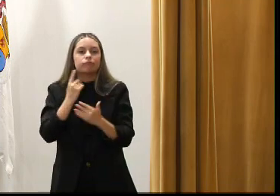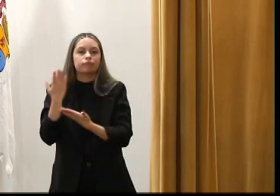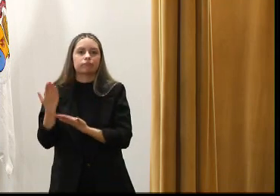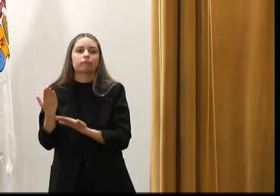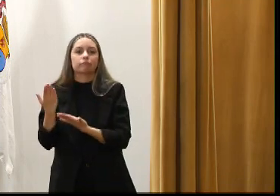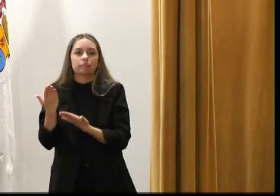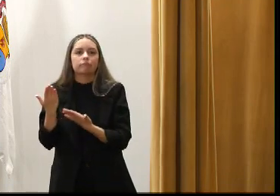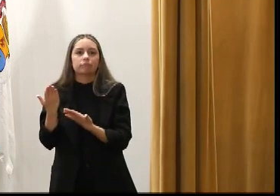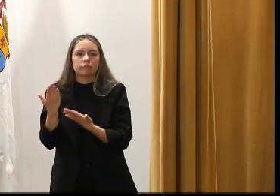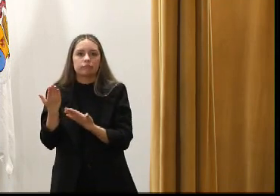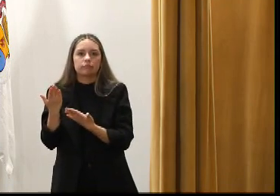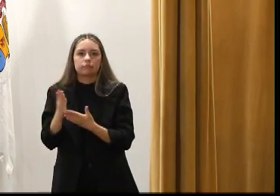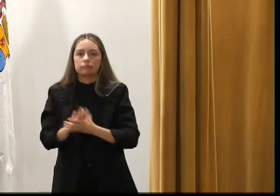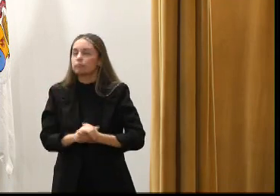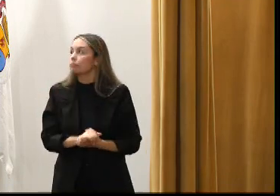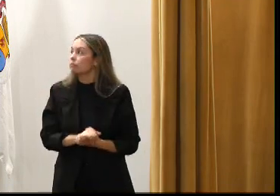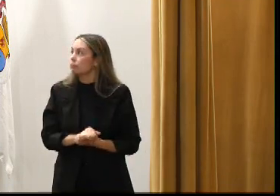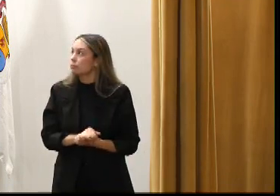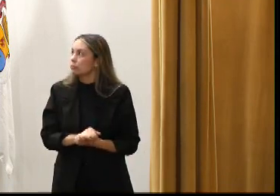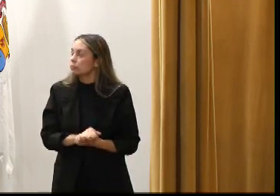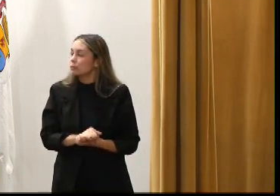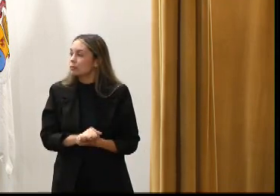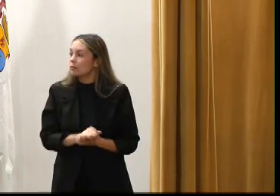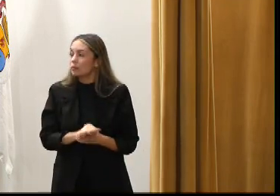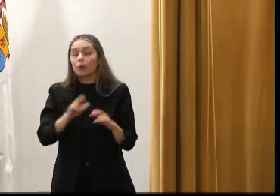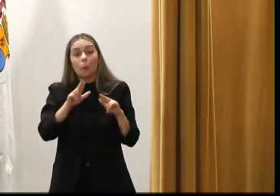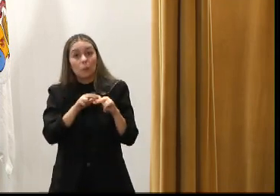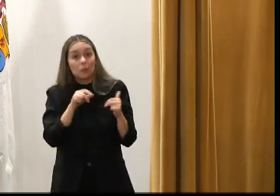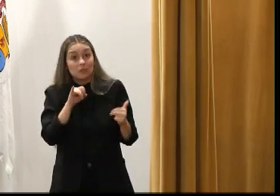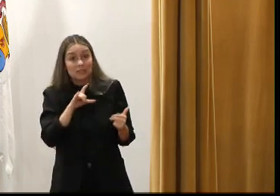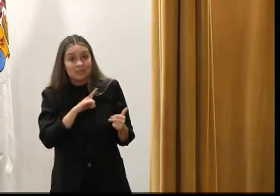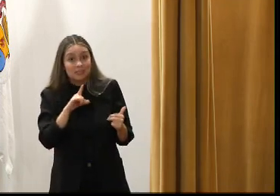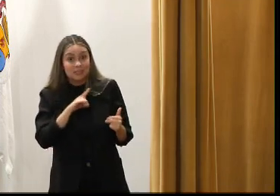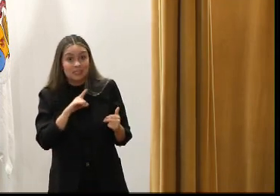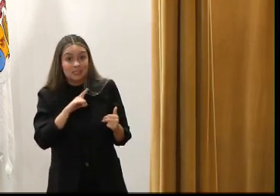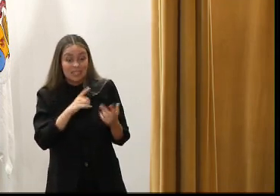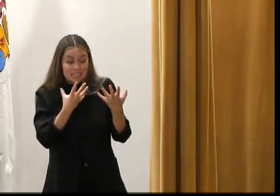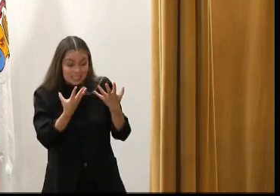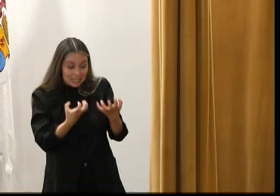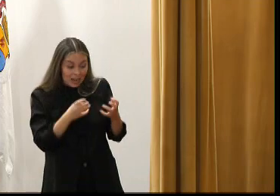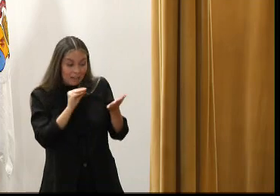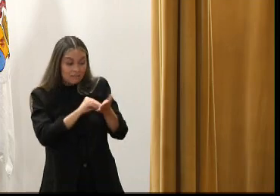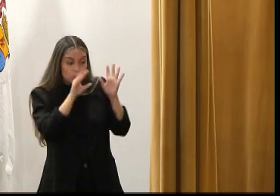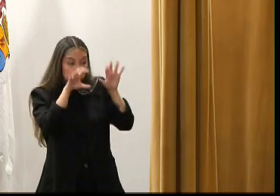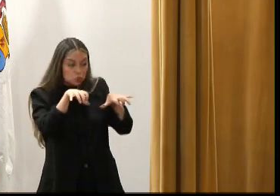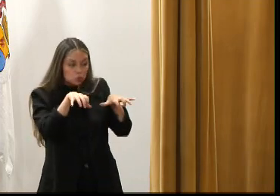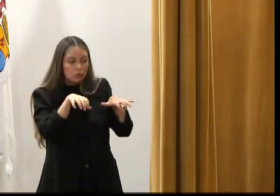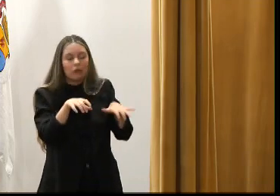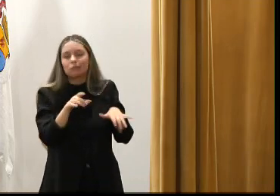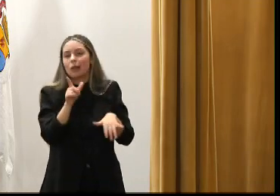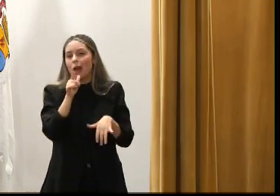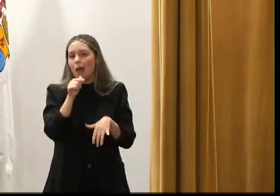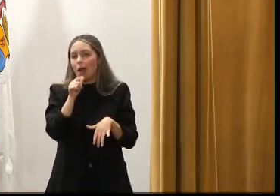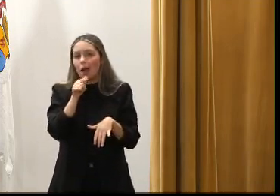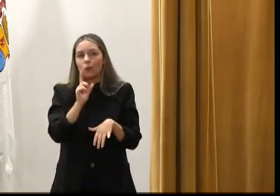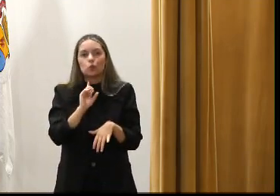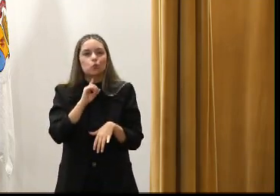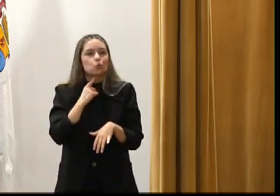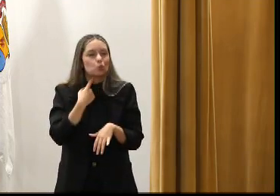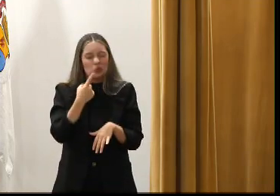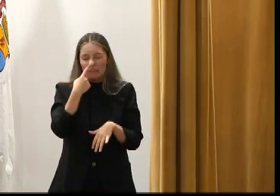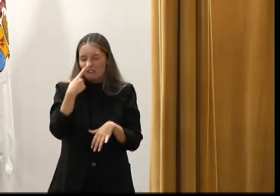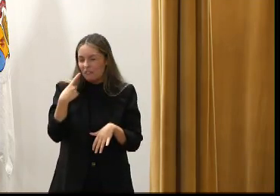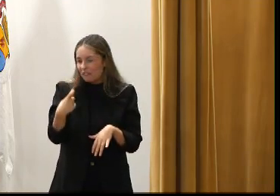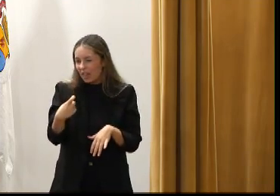isso. Então, se der muita seca, a água do Guaíba perde sua qualidade, ela fica fétida,